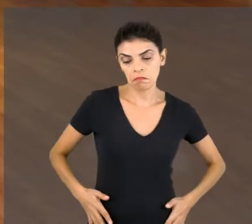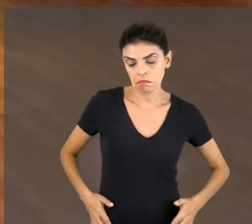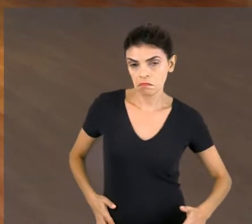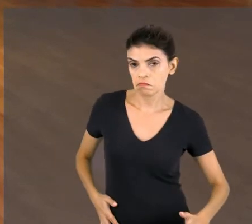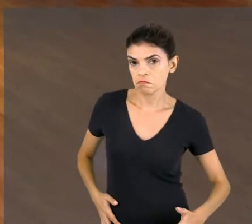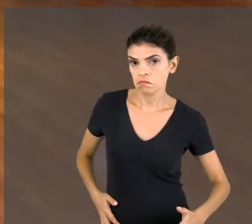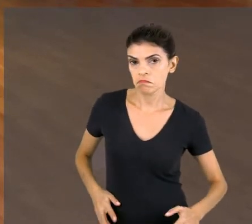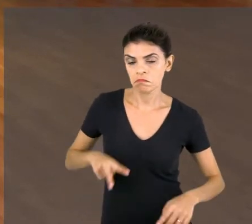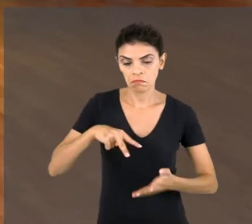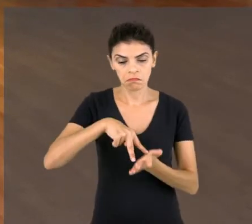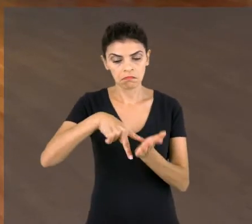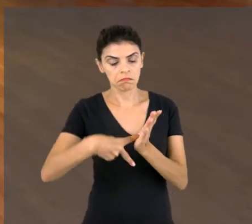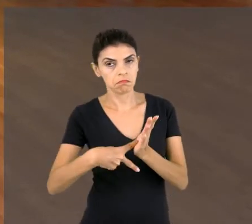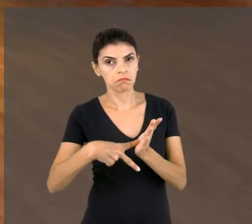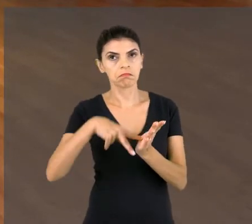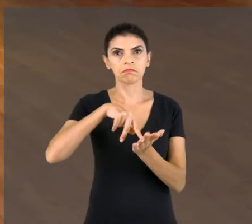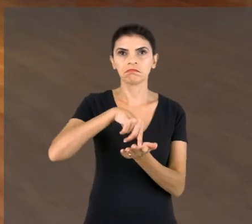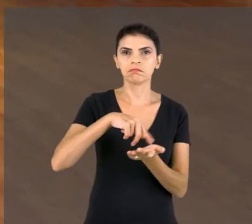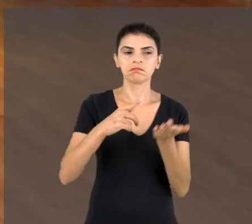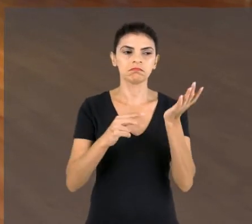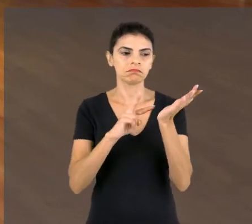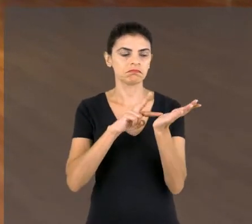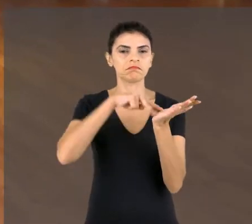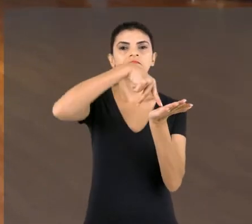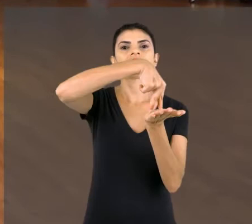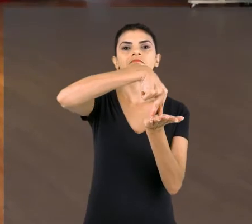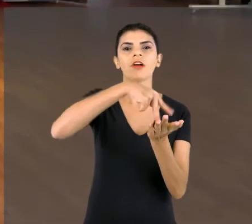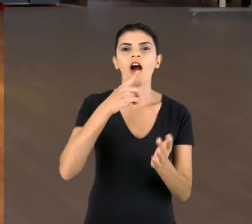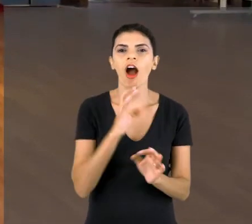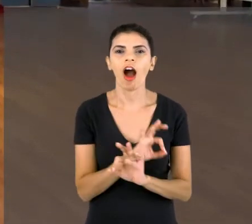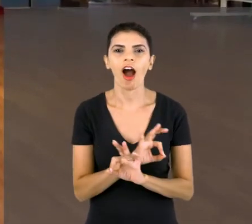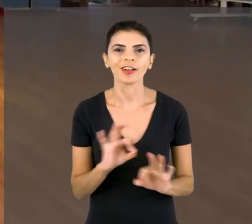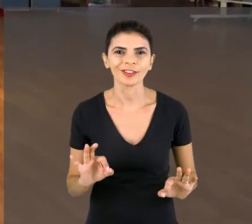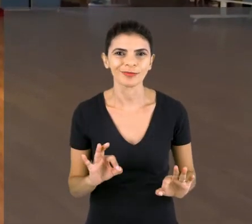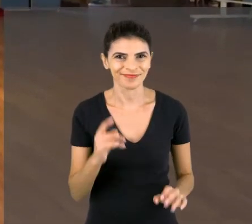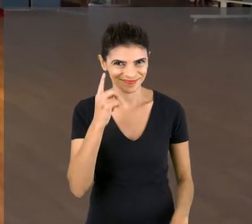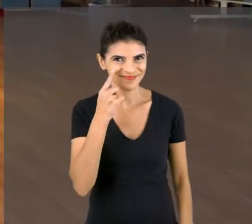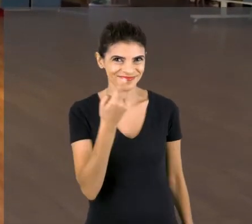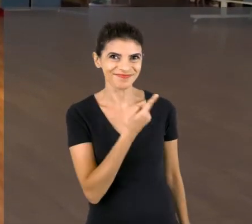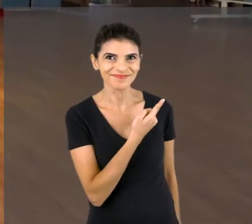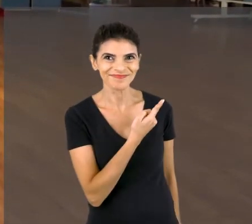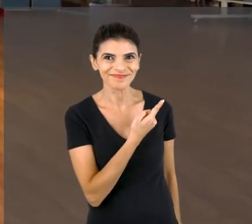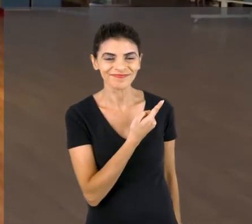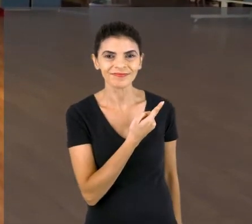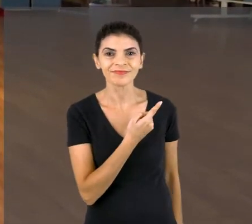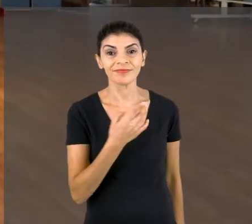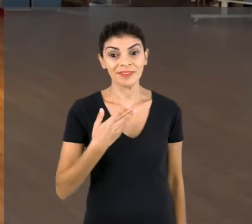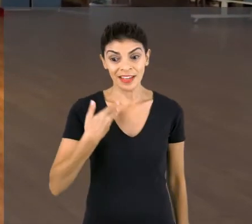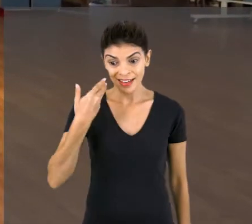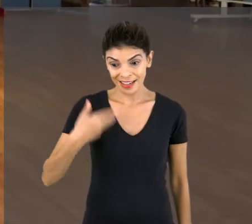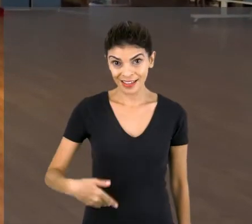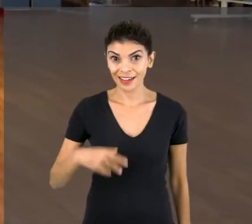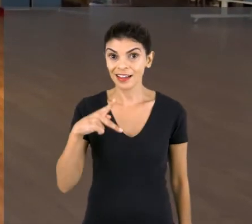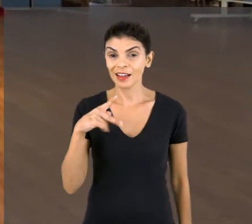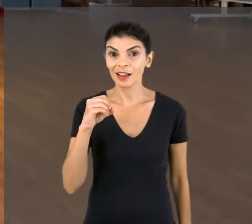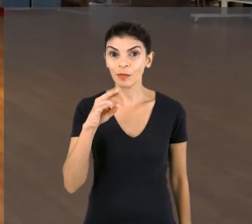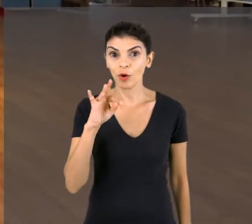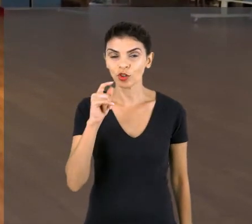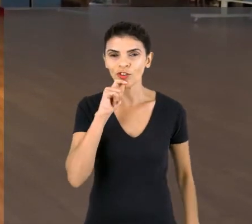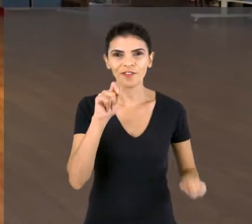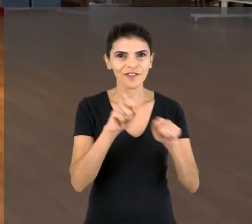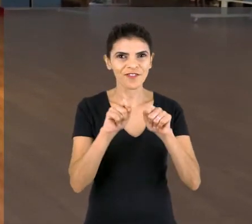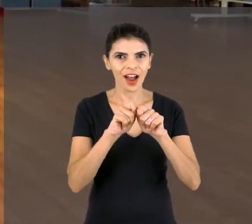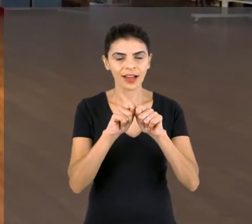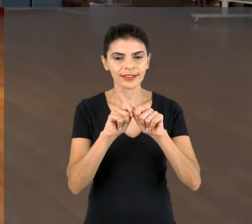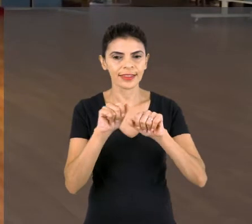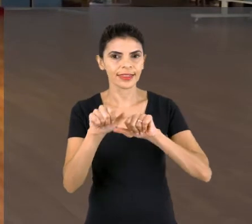transferir para a outra perna, subindo. Ótimo. E aqui, o portô, na hora que estiver fazendo a